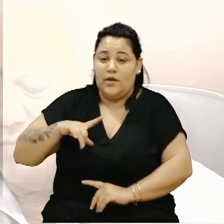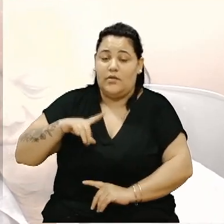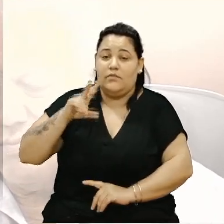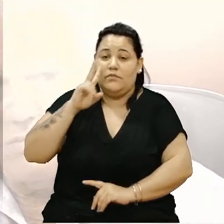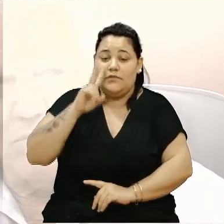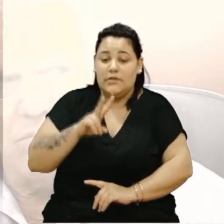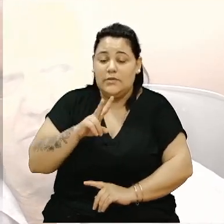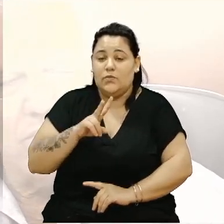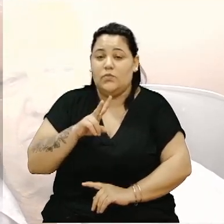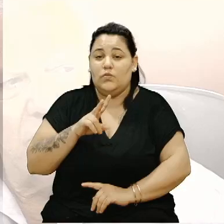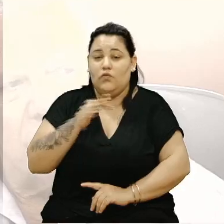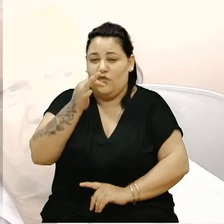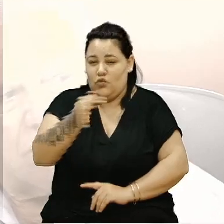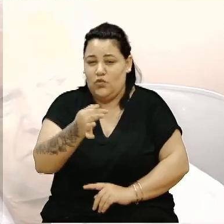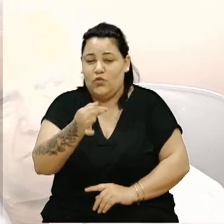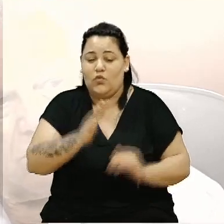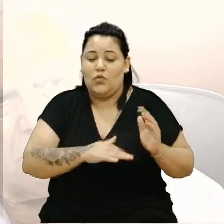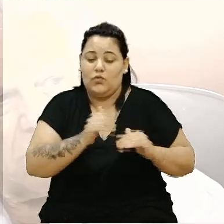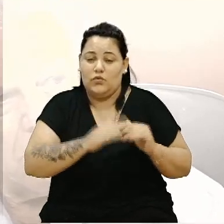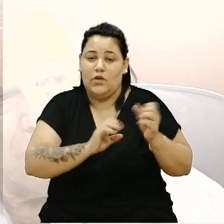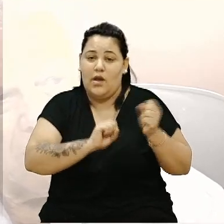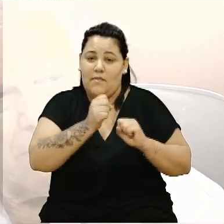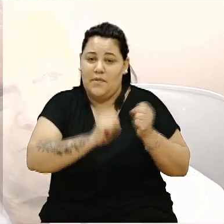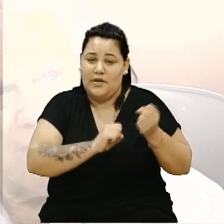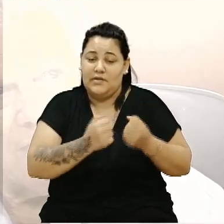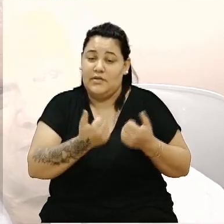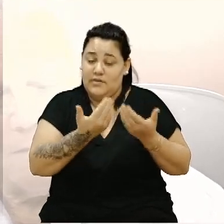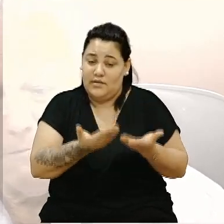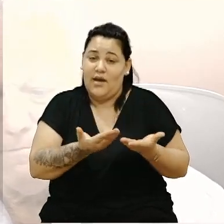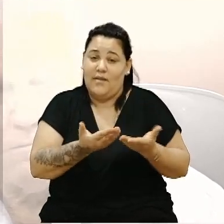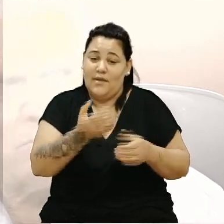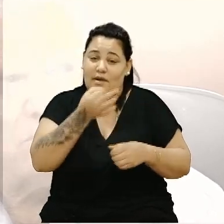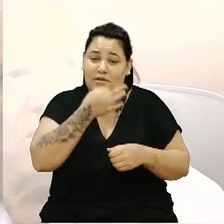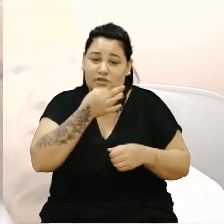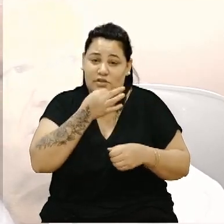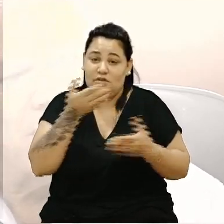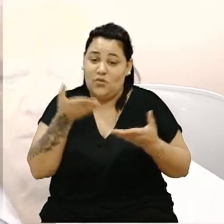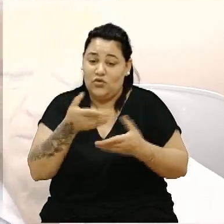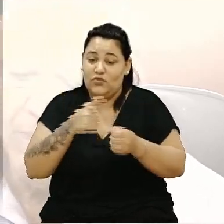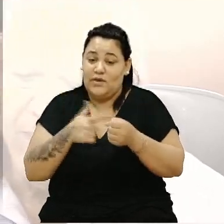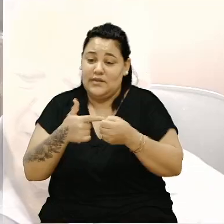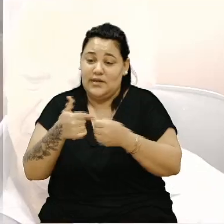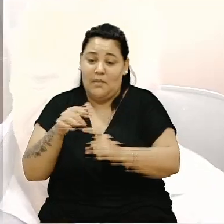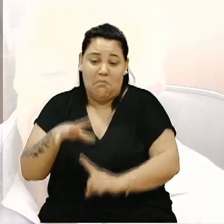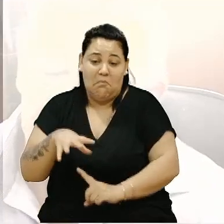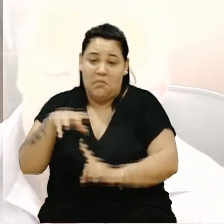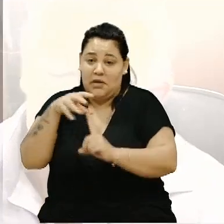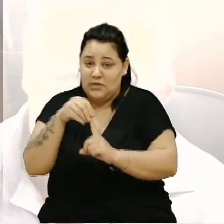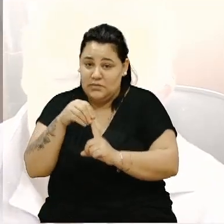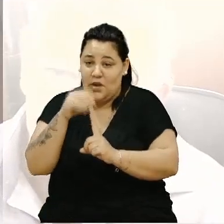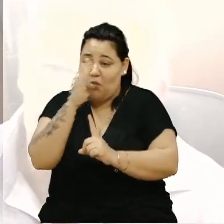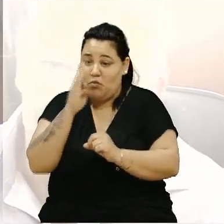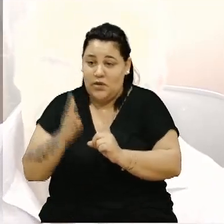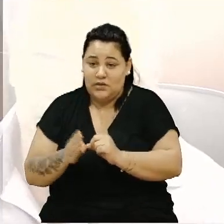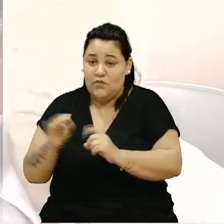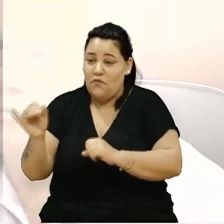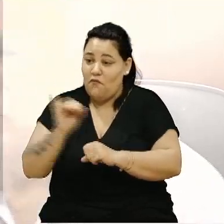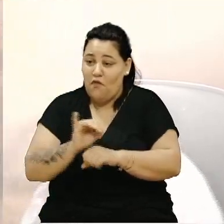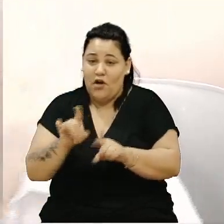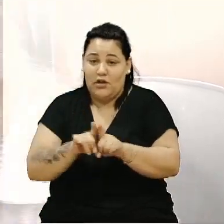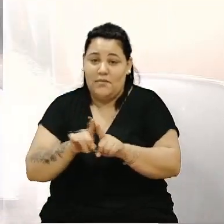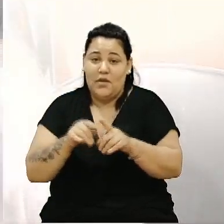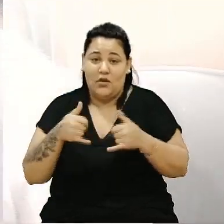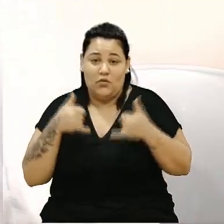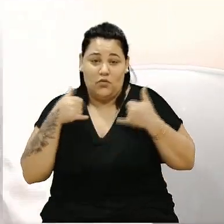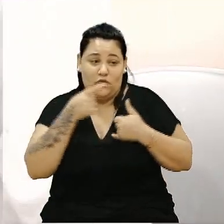indústrias e proporcionaram essa cidade que hoje é referência nacional e internacional, e que orgulho, né, o senhor que viaja muito,